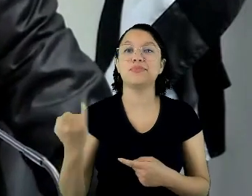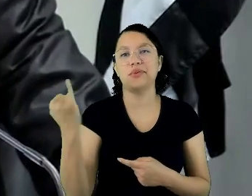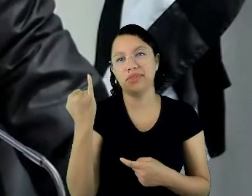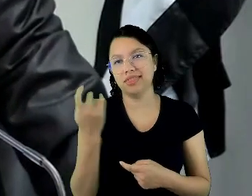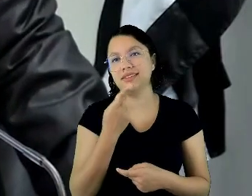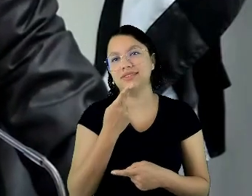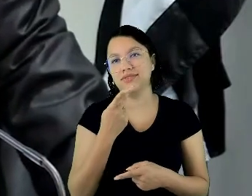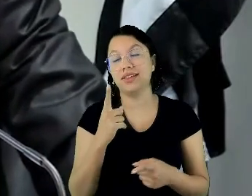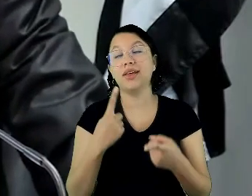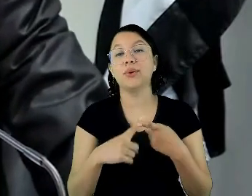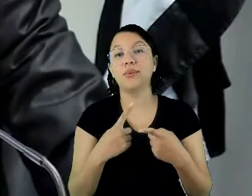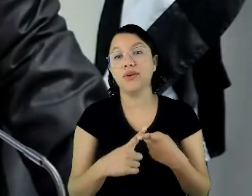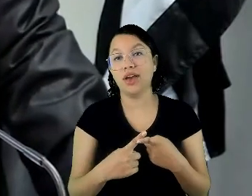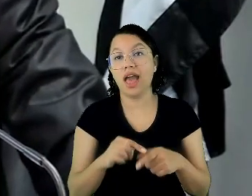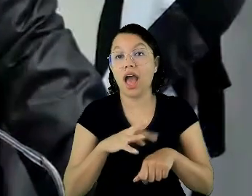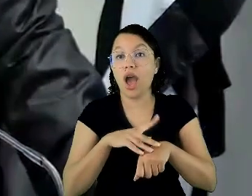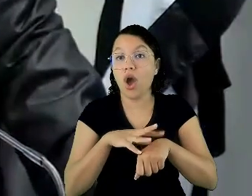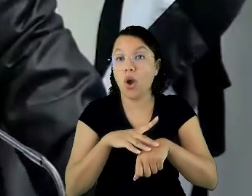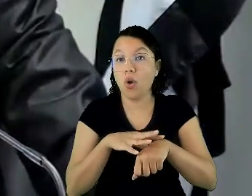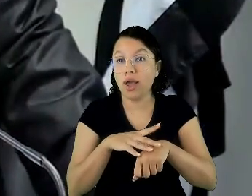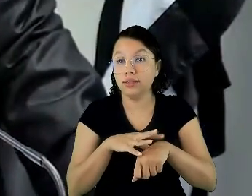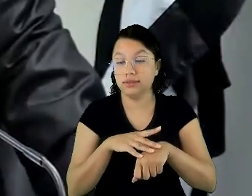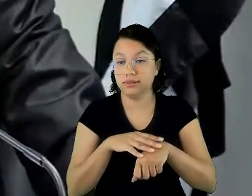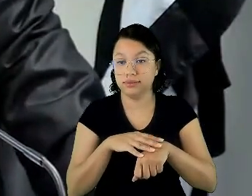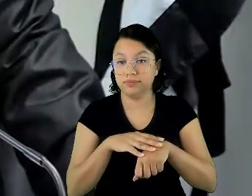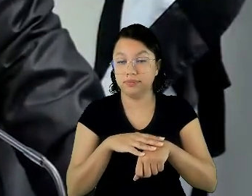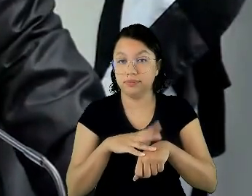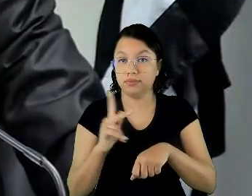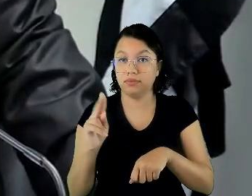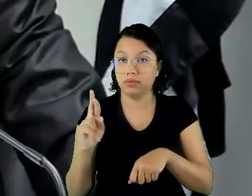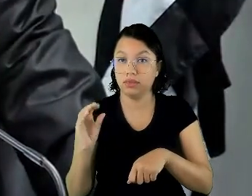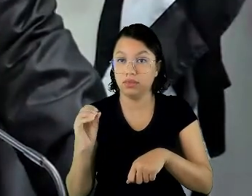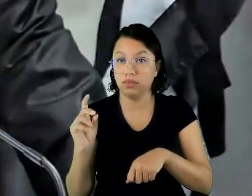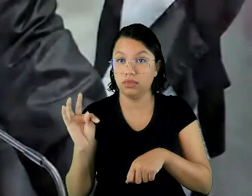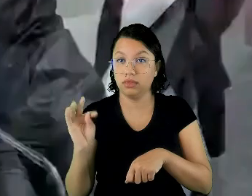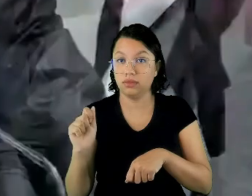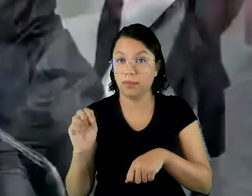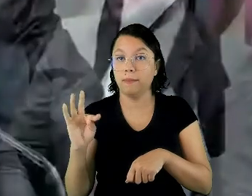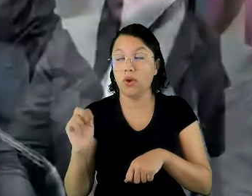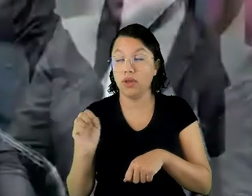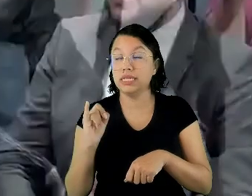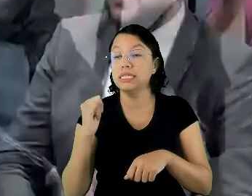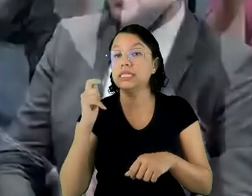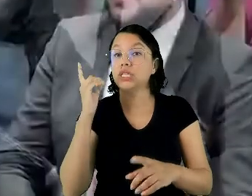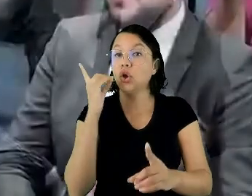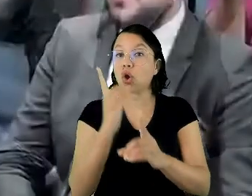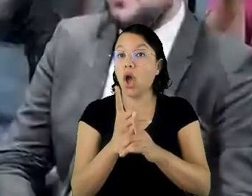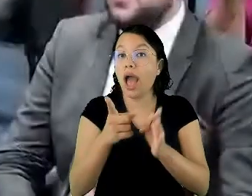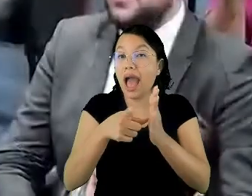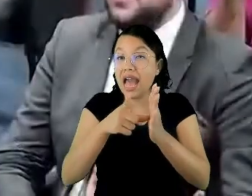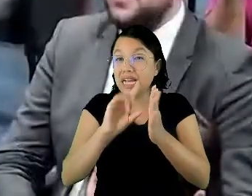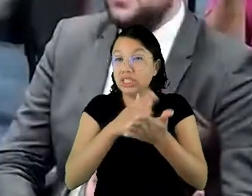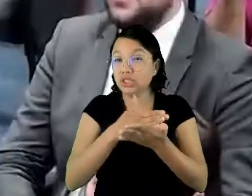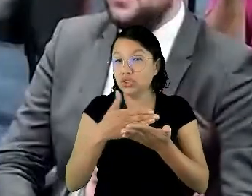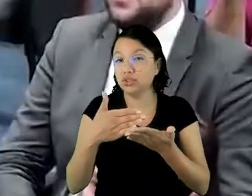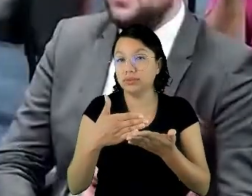porque as doenças da próstata, se descoberta precocemente, elas têm